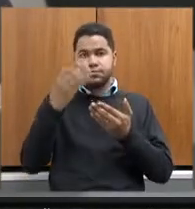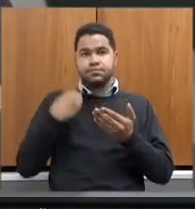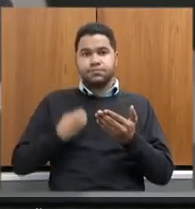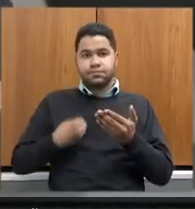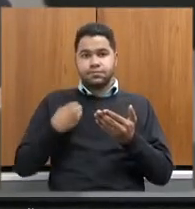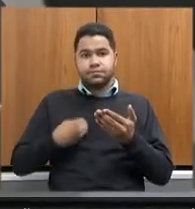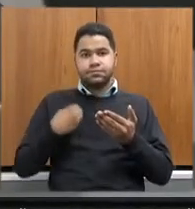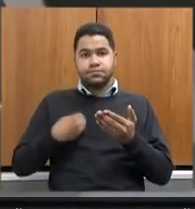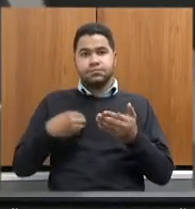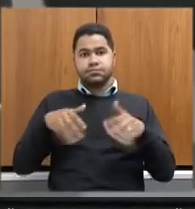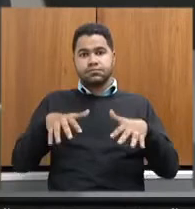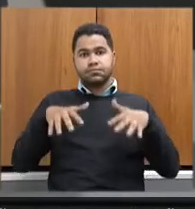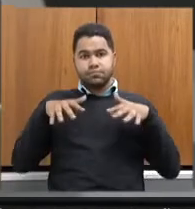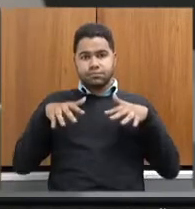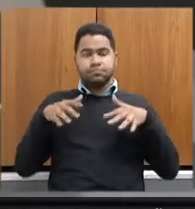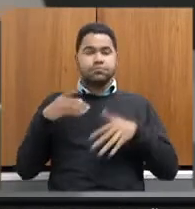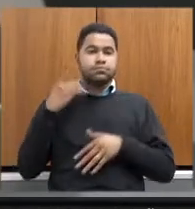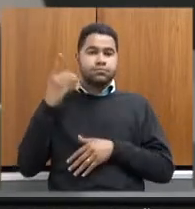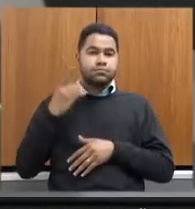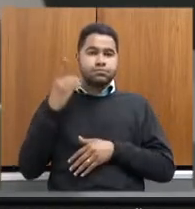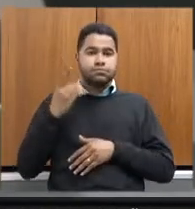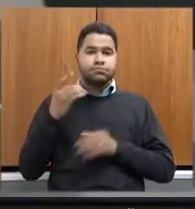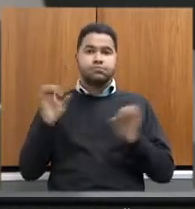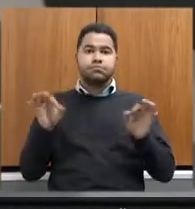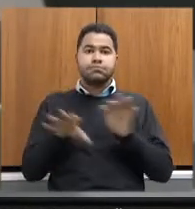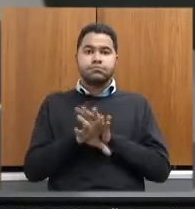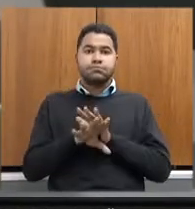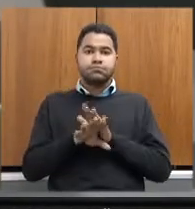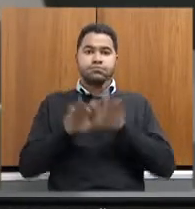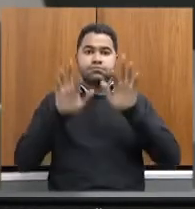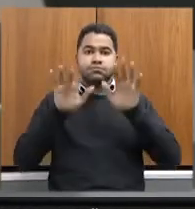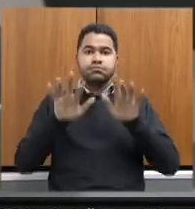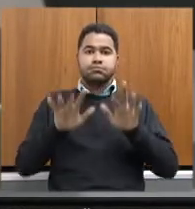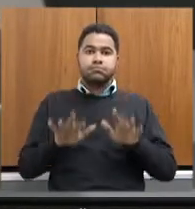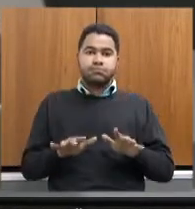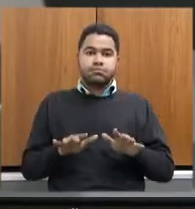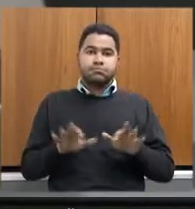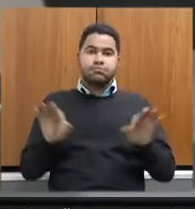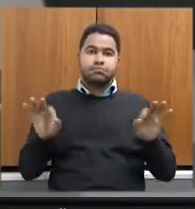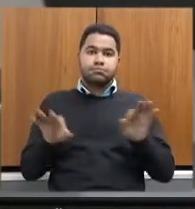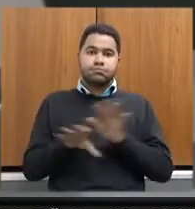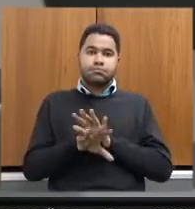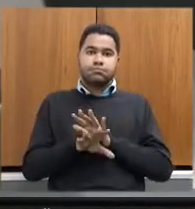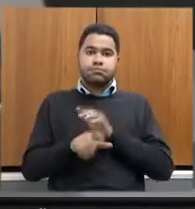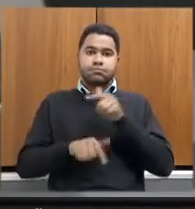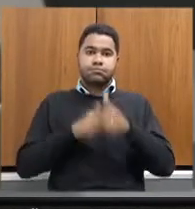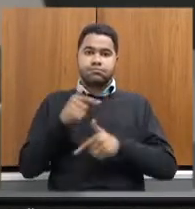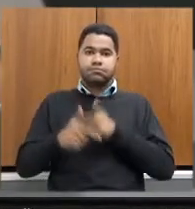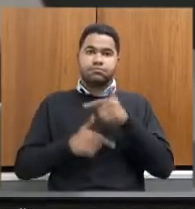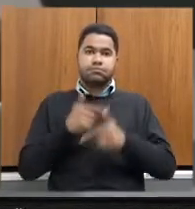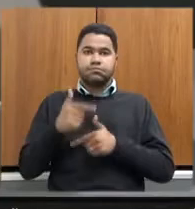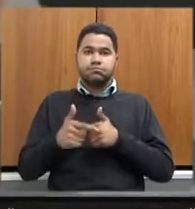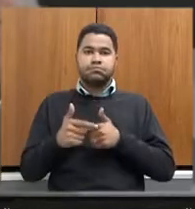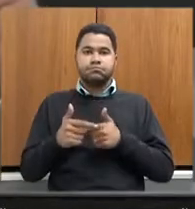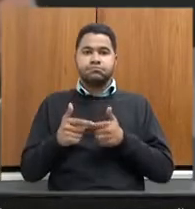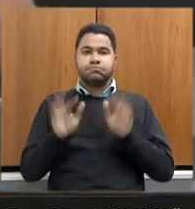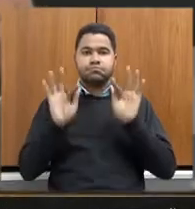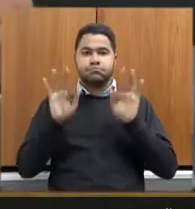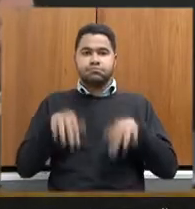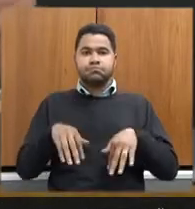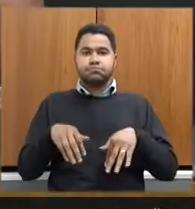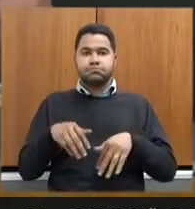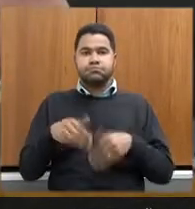dos Nobres parlamentares determina a lavratura da ata e encerra os trabalhos está